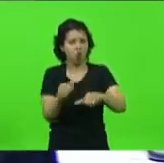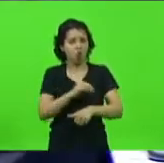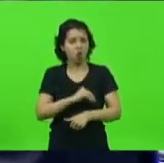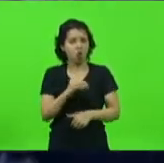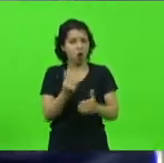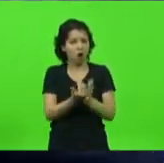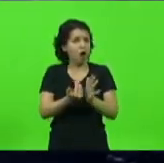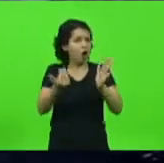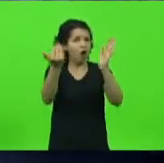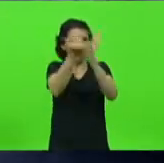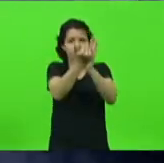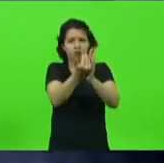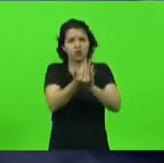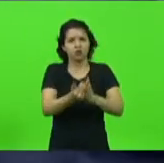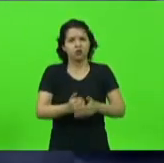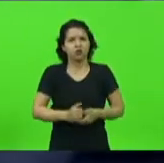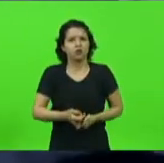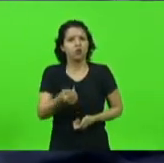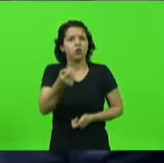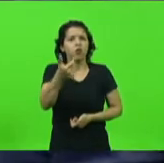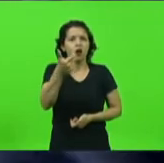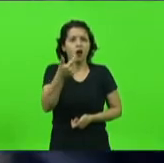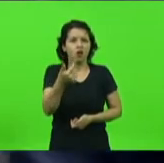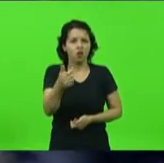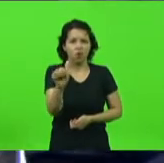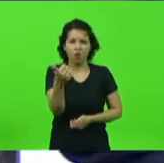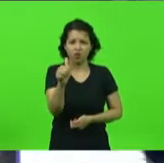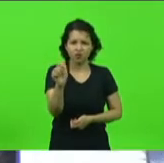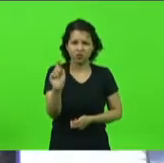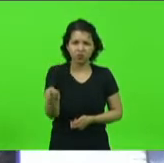alta, de quase 11 mil, né?